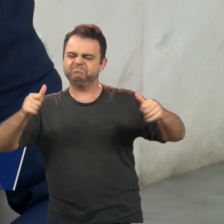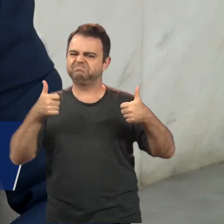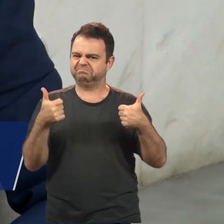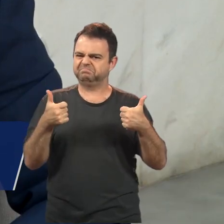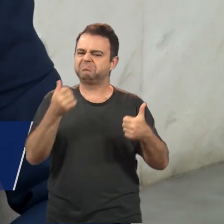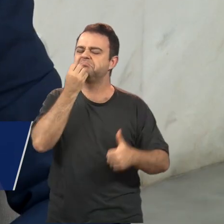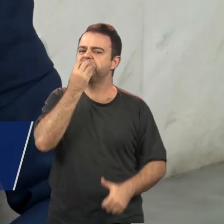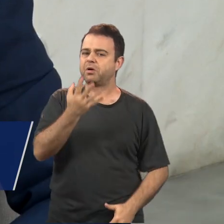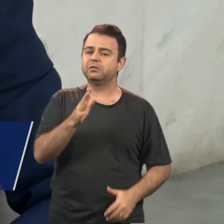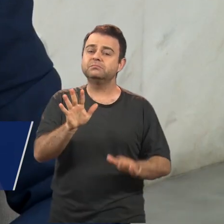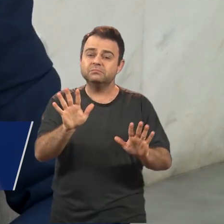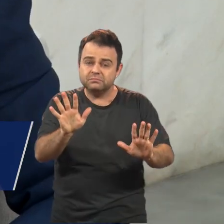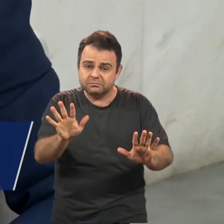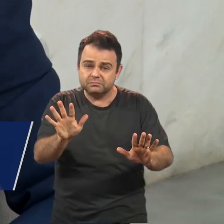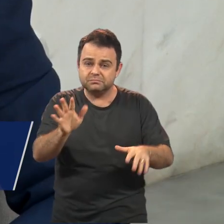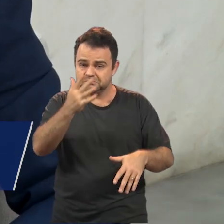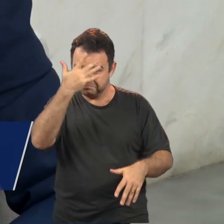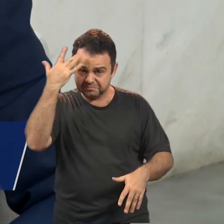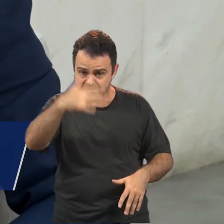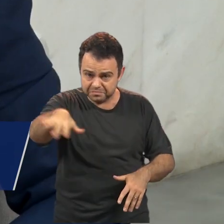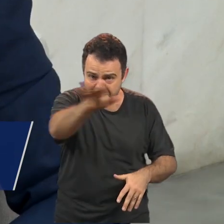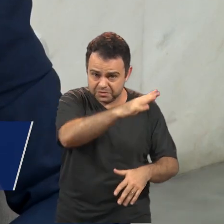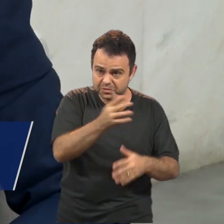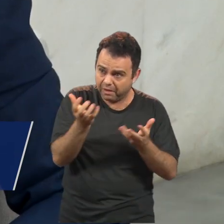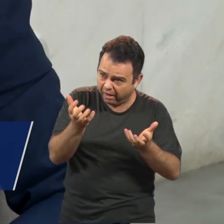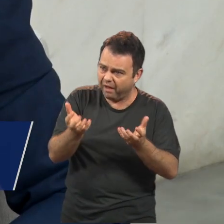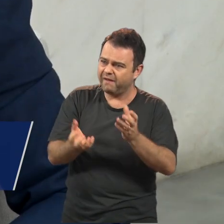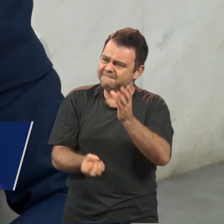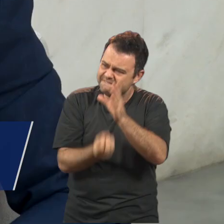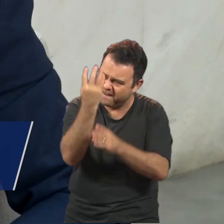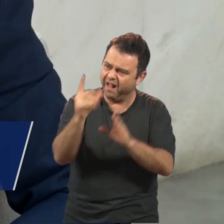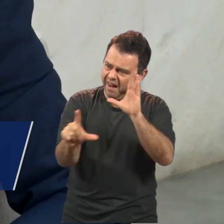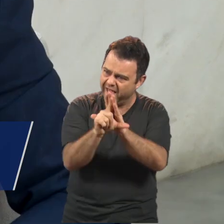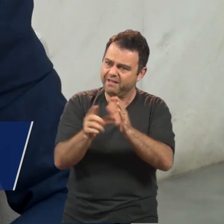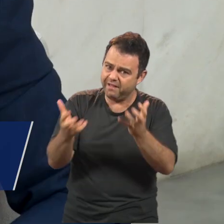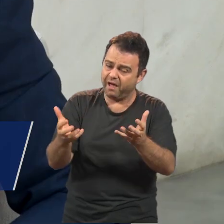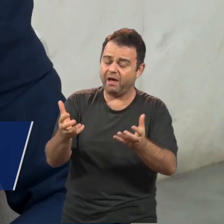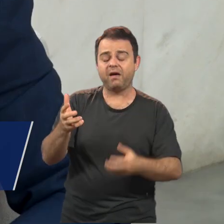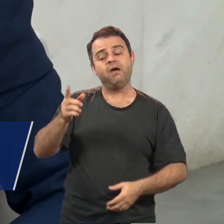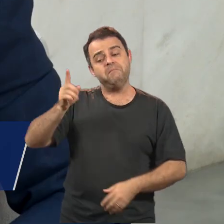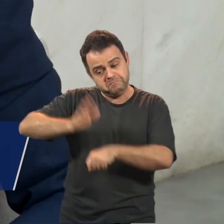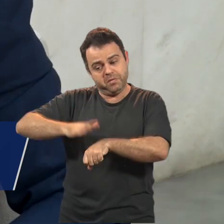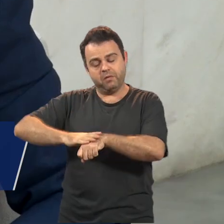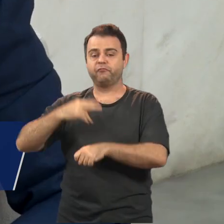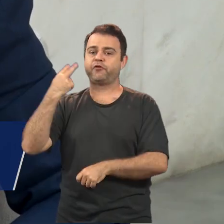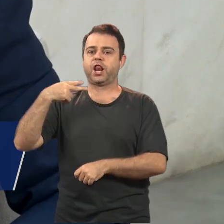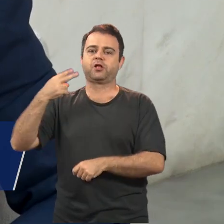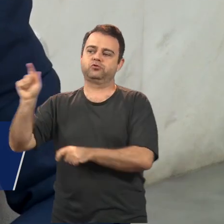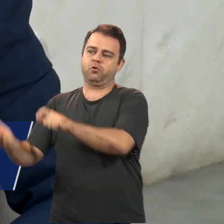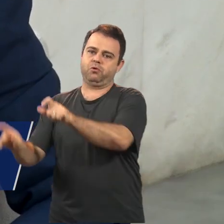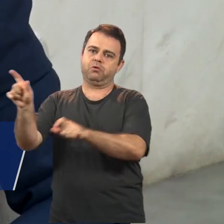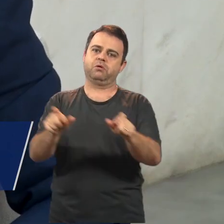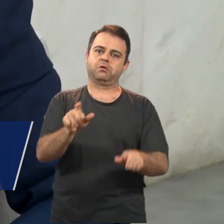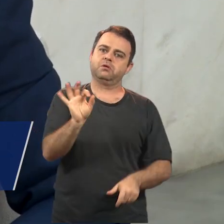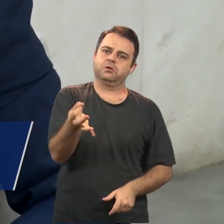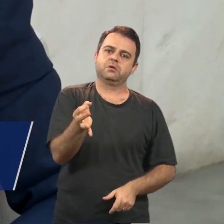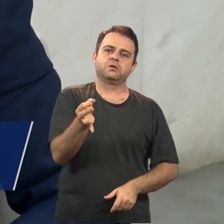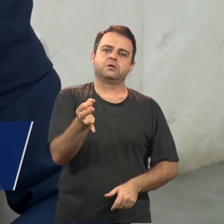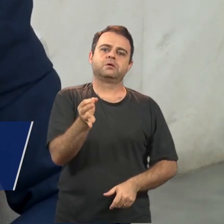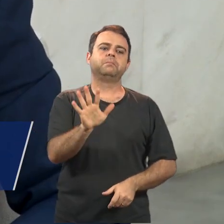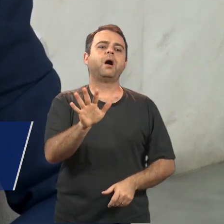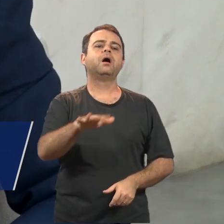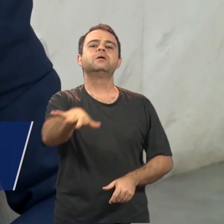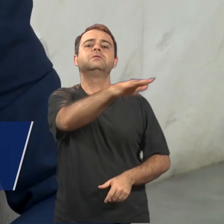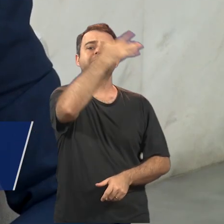que ajudaram a aprovar essa lei, que foi através dos vereadores, mas foi uma aclamação da população por algo